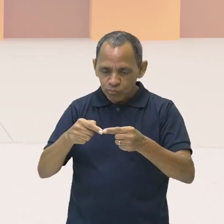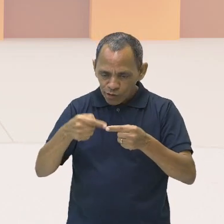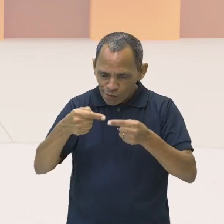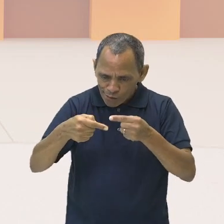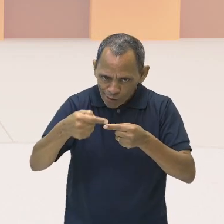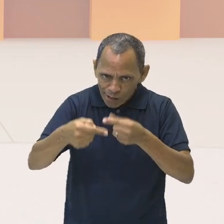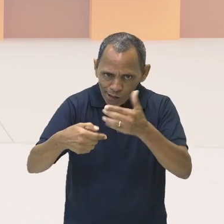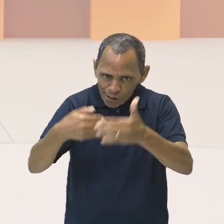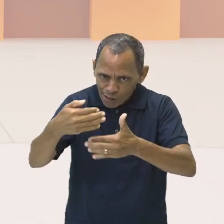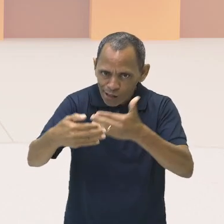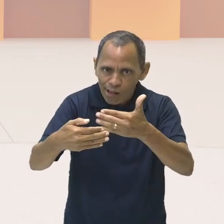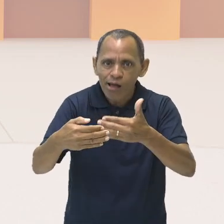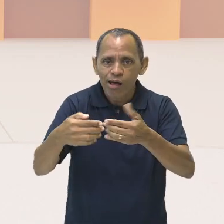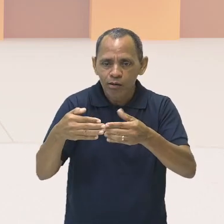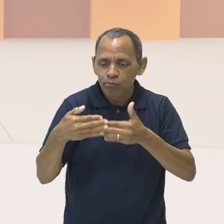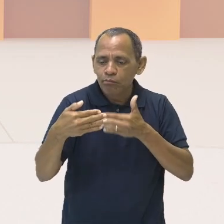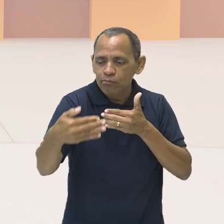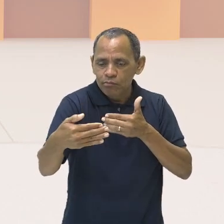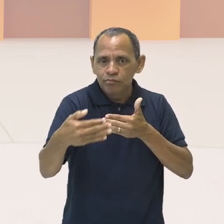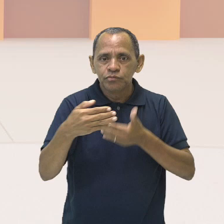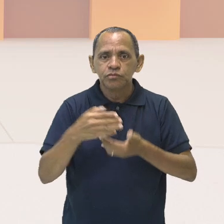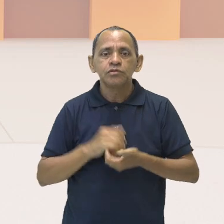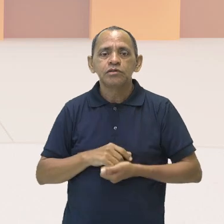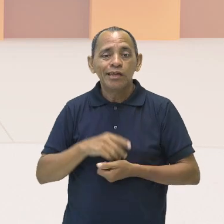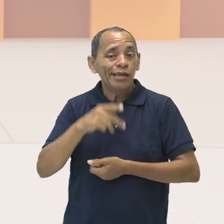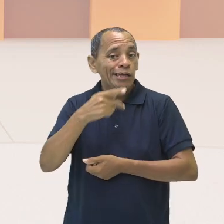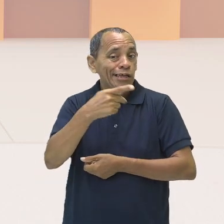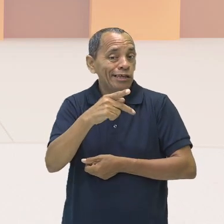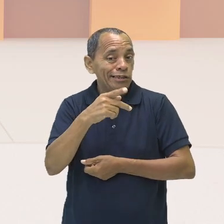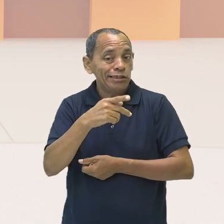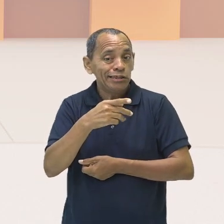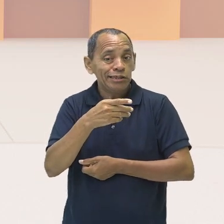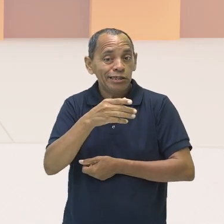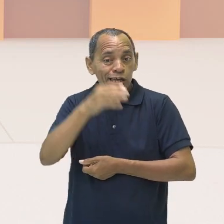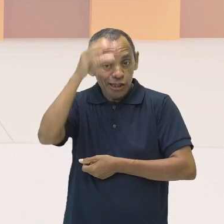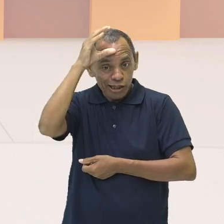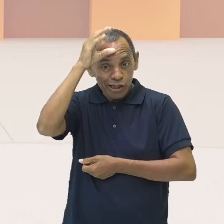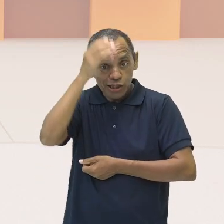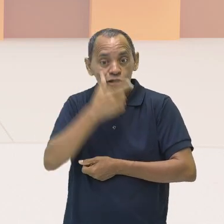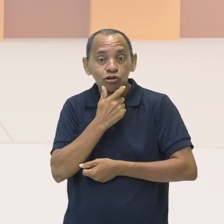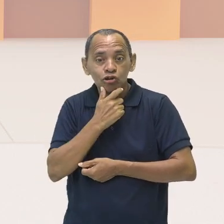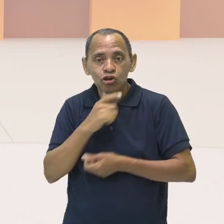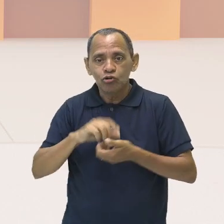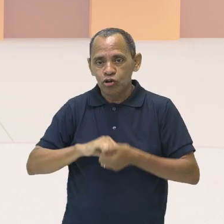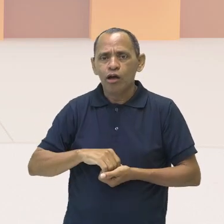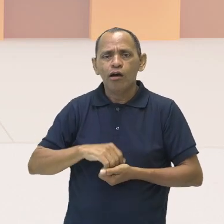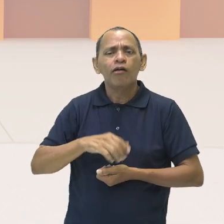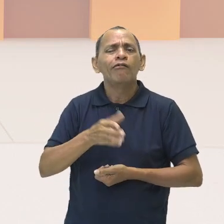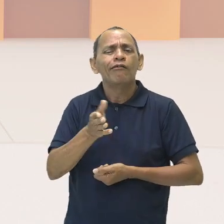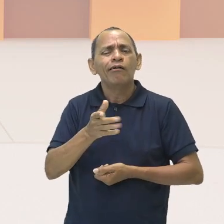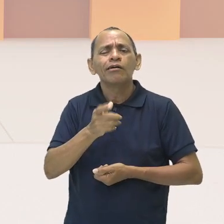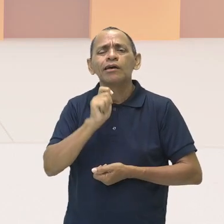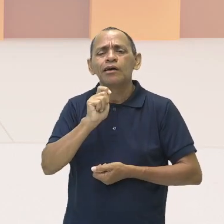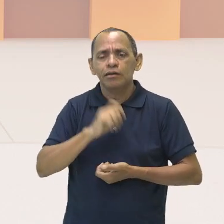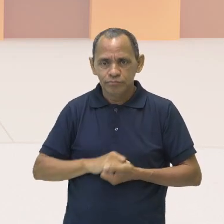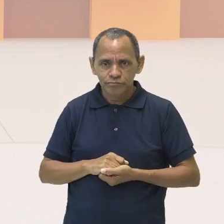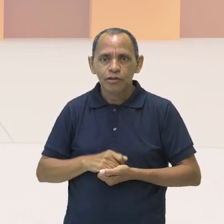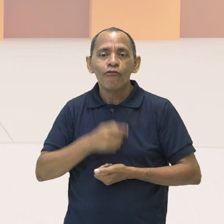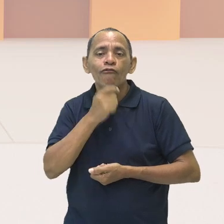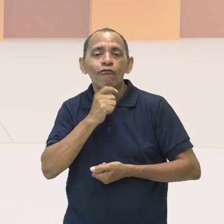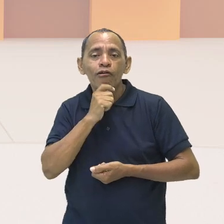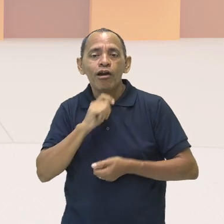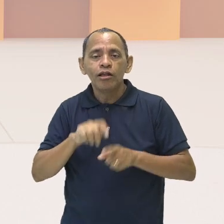tio acabou assumindo ali o trono, mas ele já era muito idoso e fazia parte do clero. Logo depois